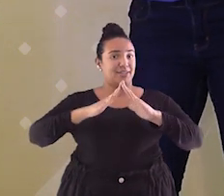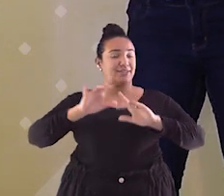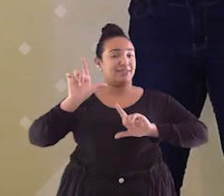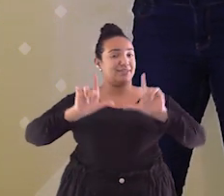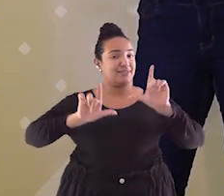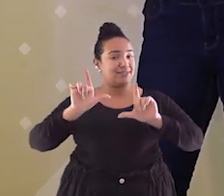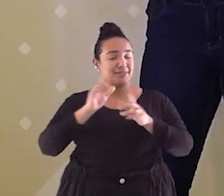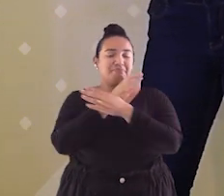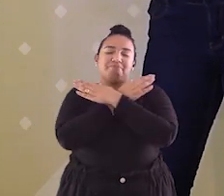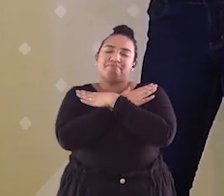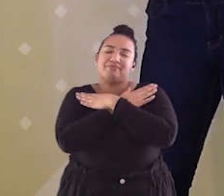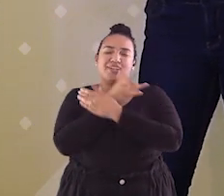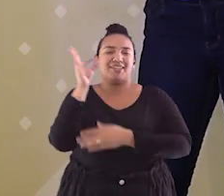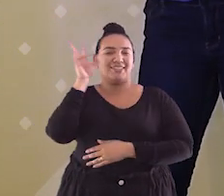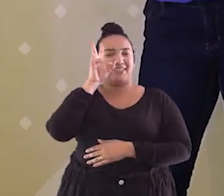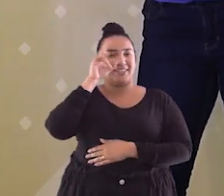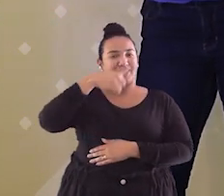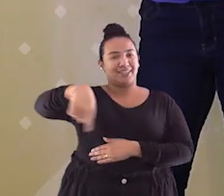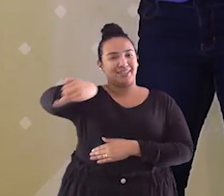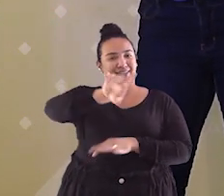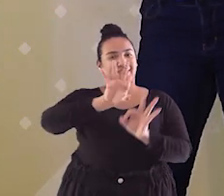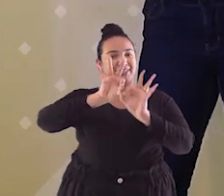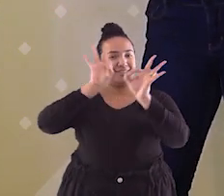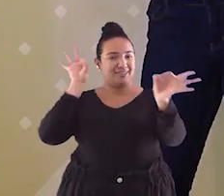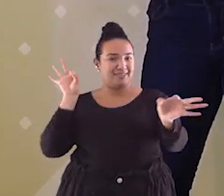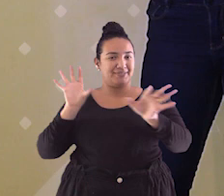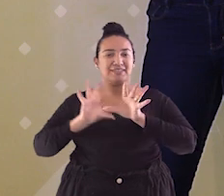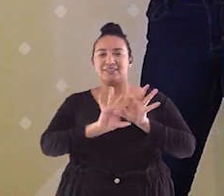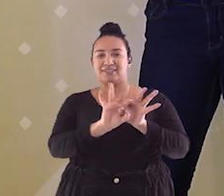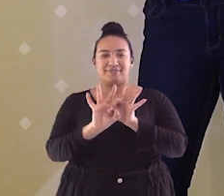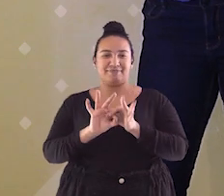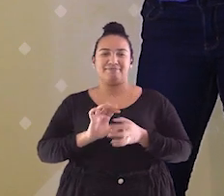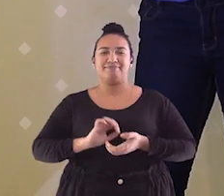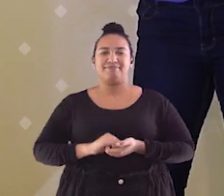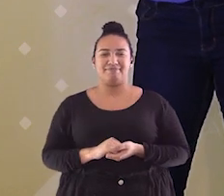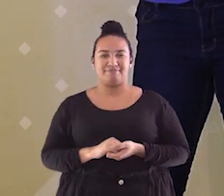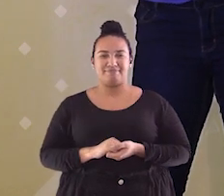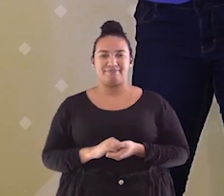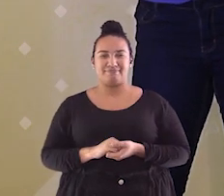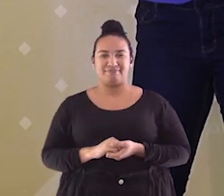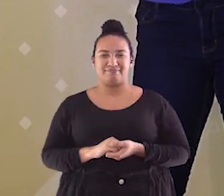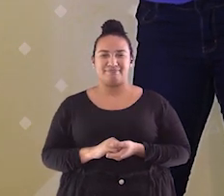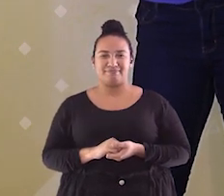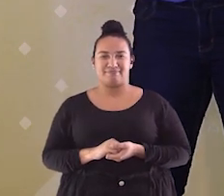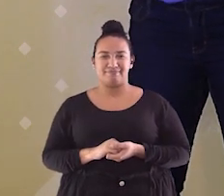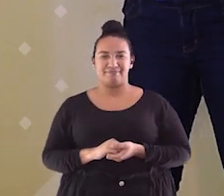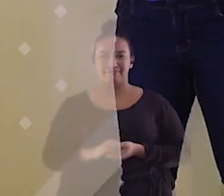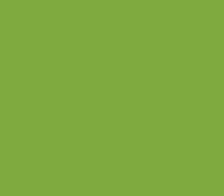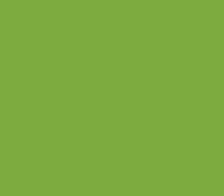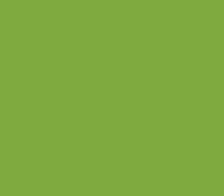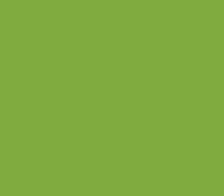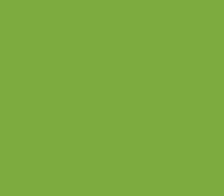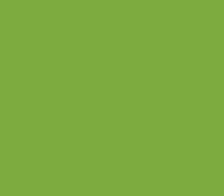TV. Um forte abraço e lembre-se, mesmo distantes, estamos juntos!